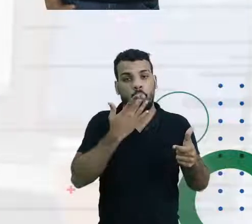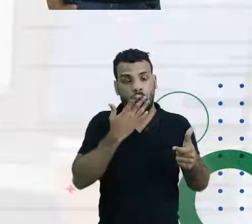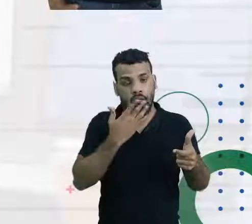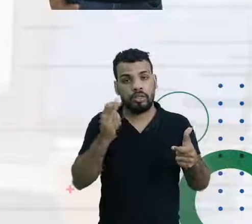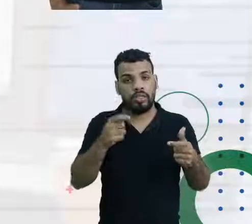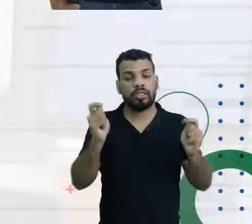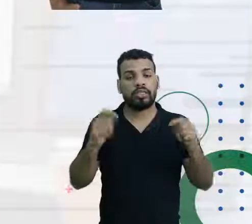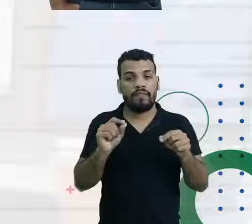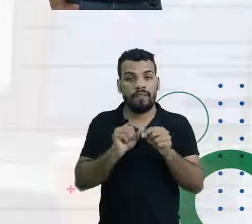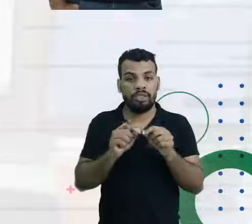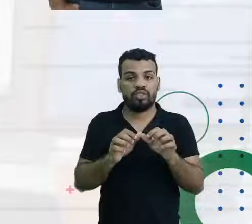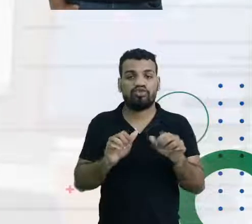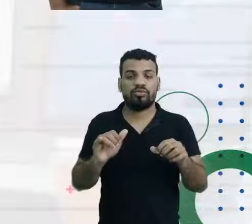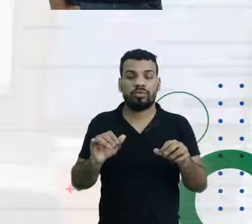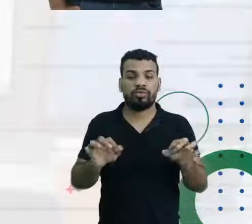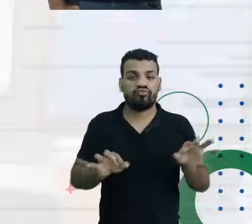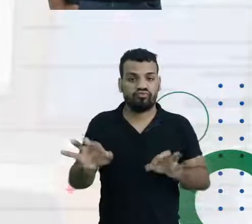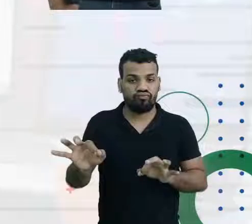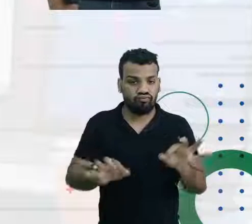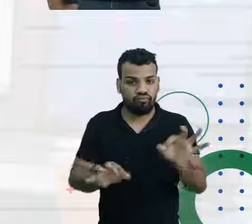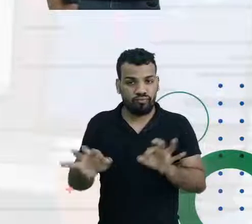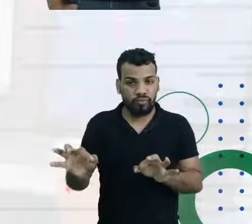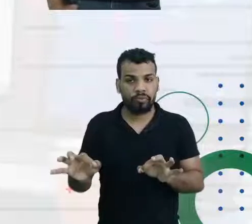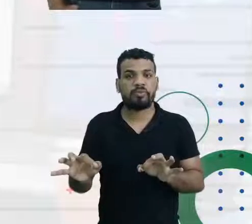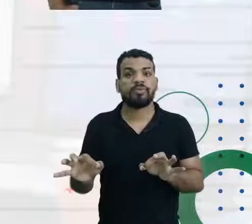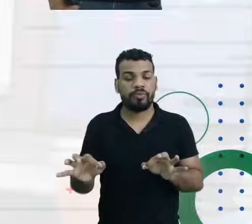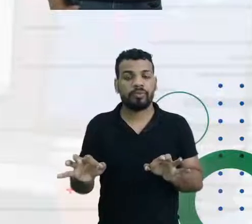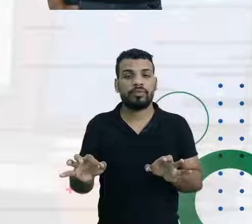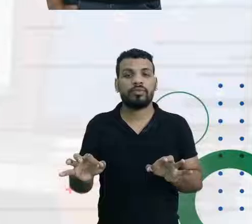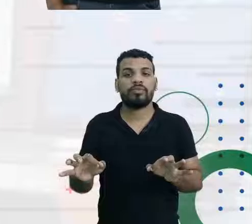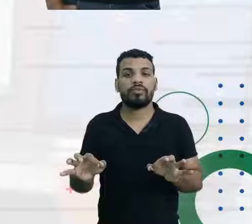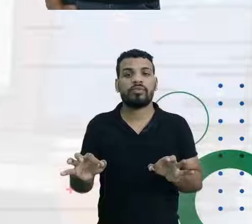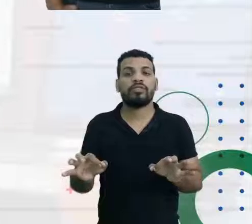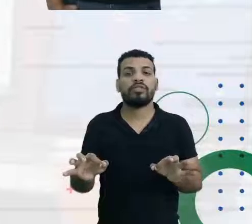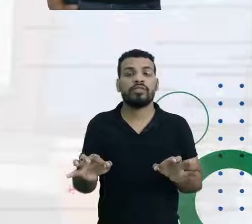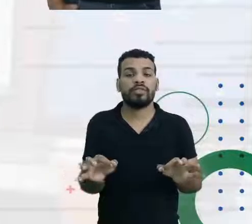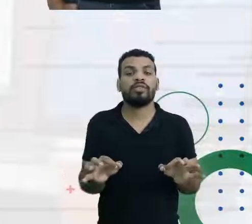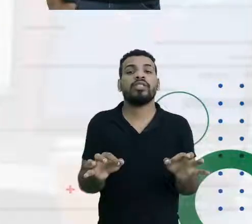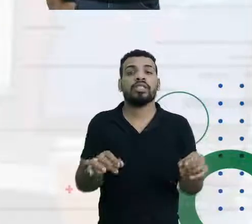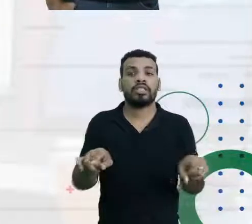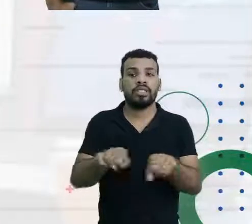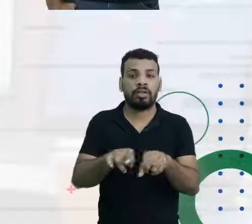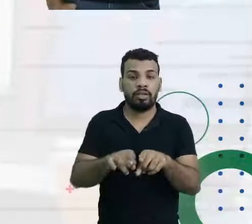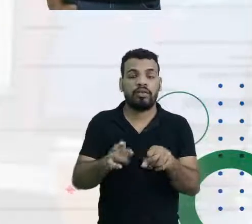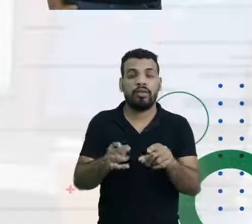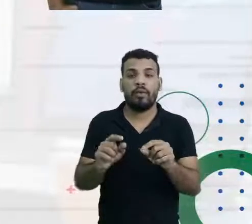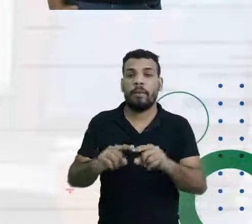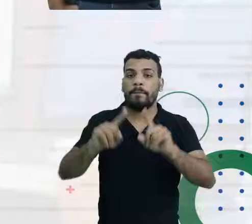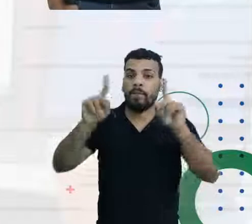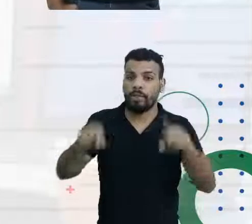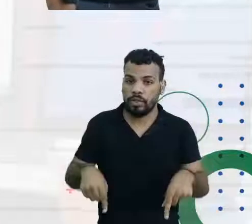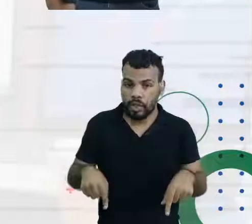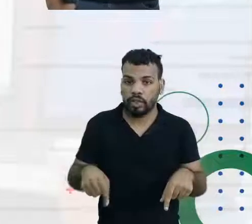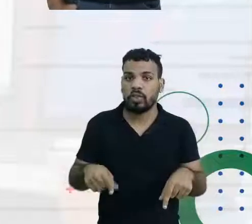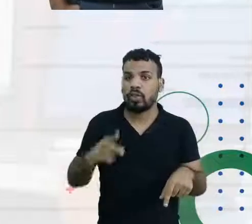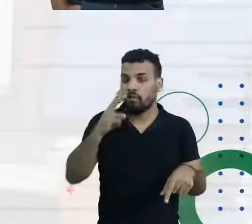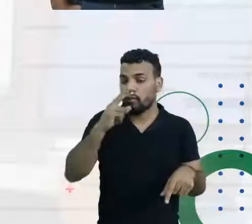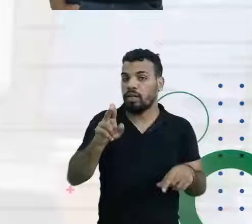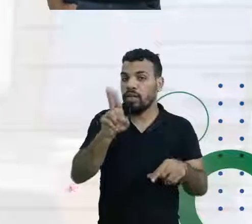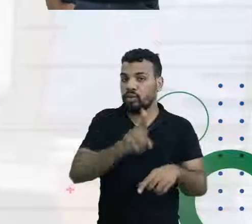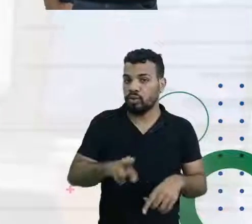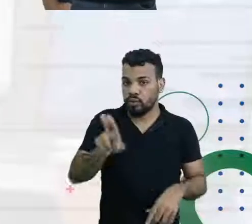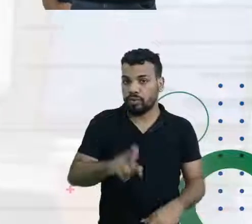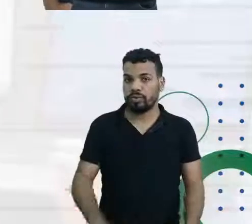a gente pode aliar ao círculo cromático e cada vez mais elaborando nosso projeto em cima da